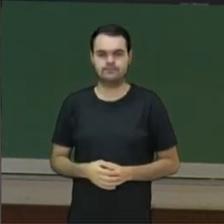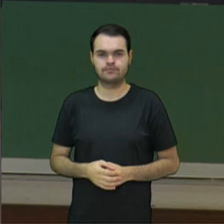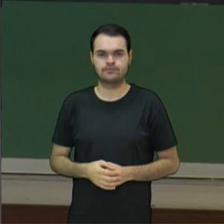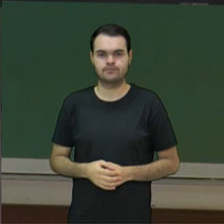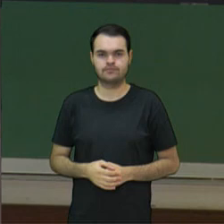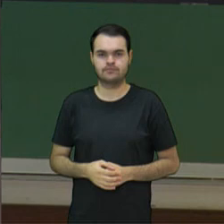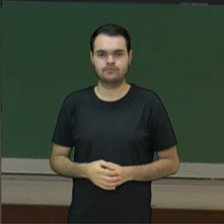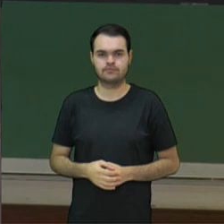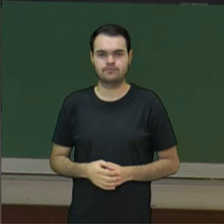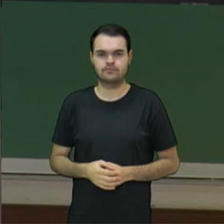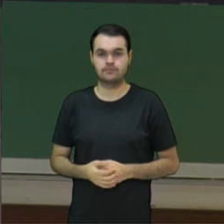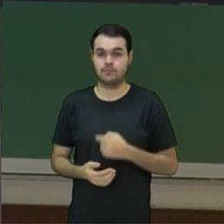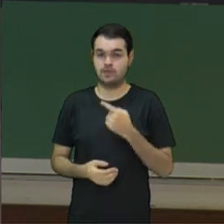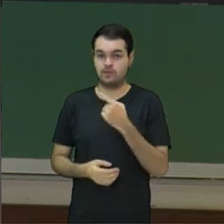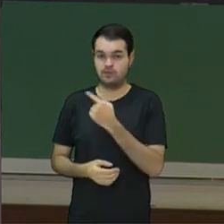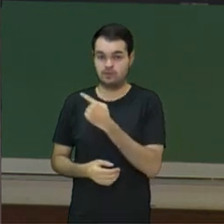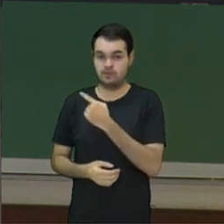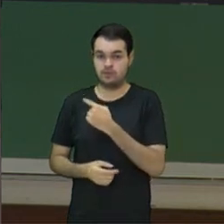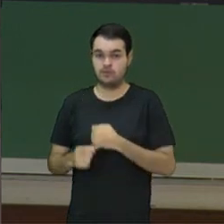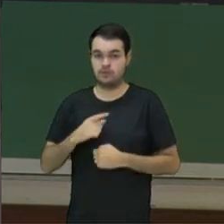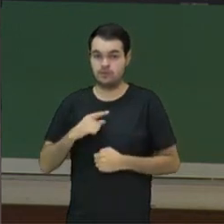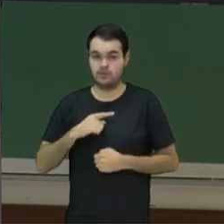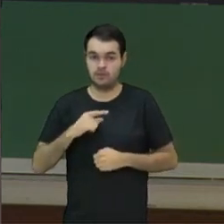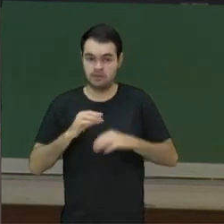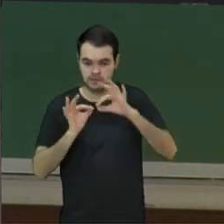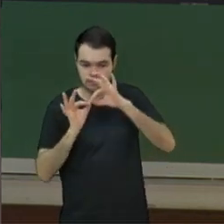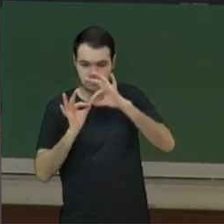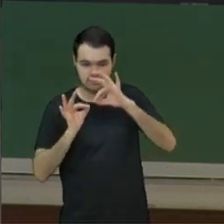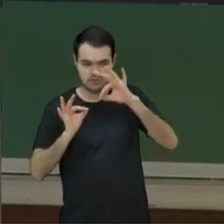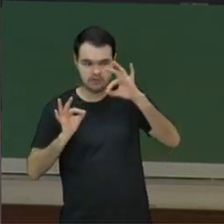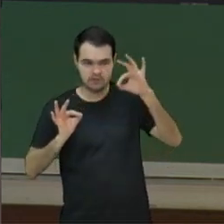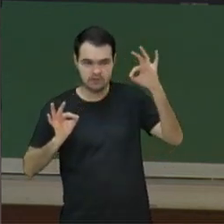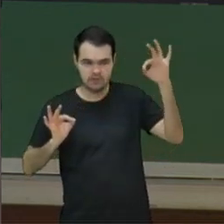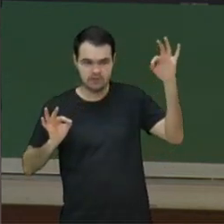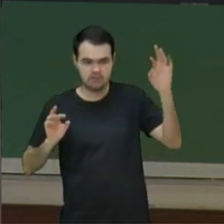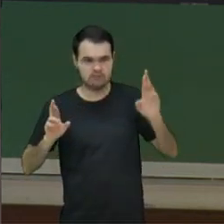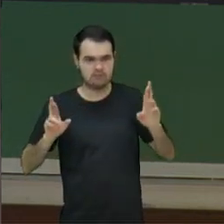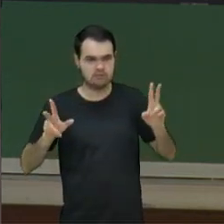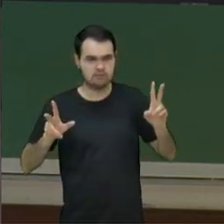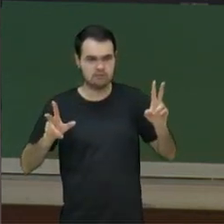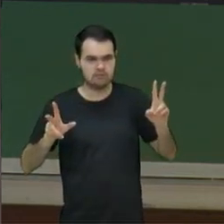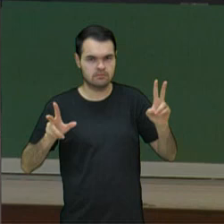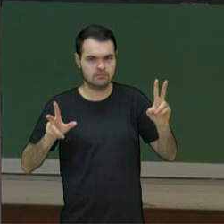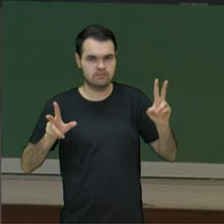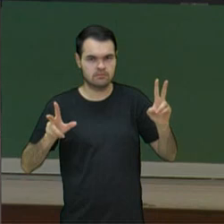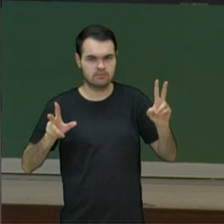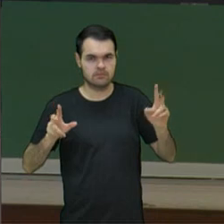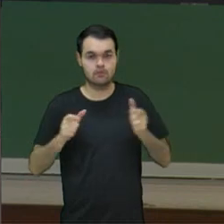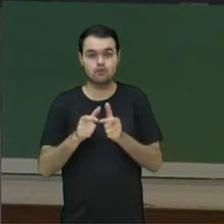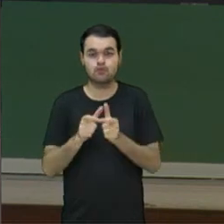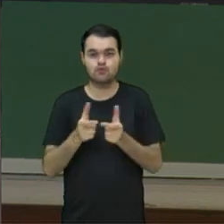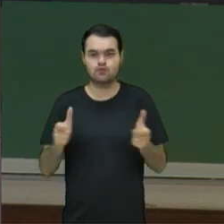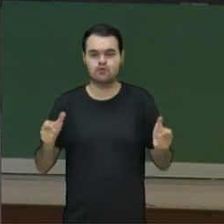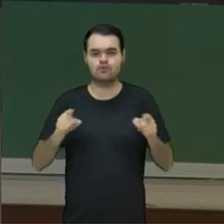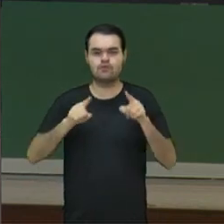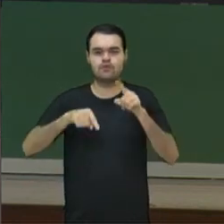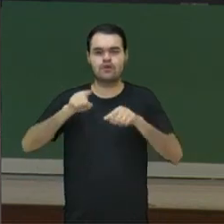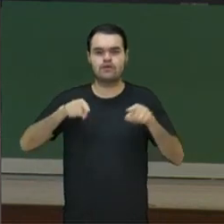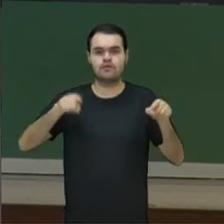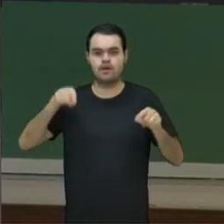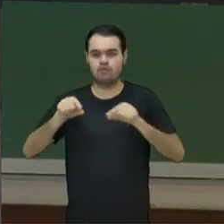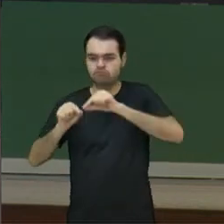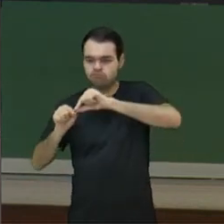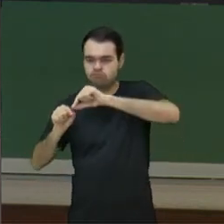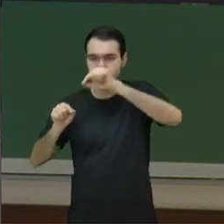E já para cá, nós temos essa linha, a linha reta, né? Então, no circuito variável, é essa curva aqui,